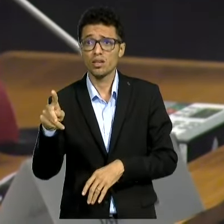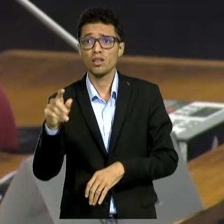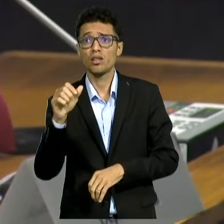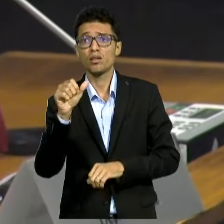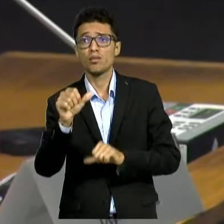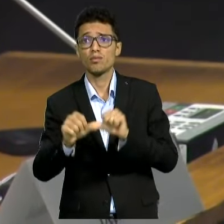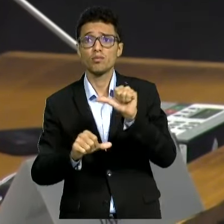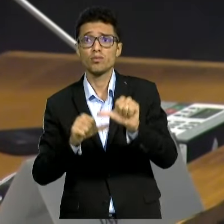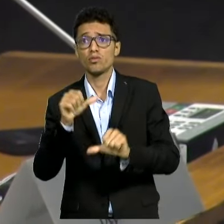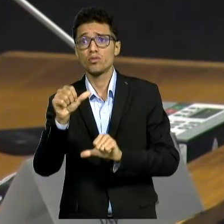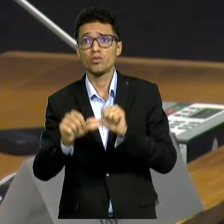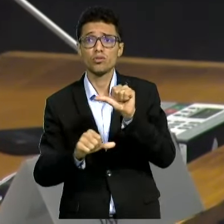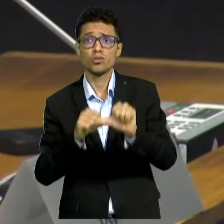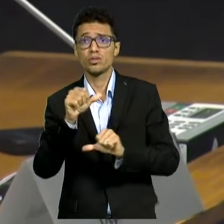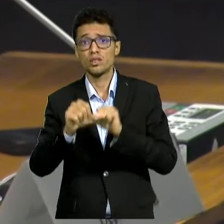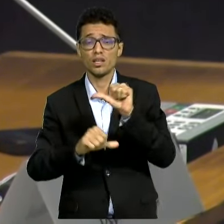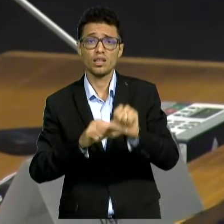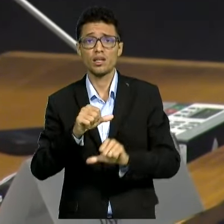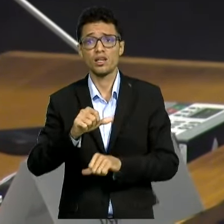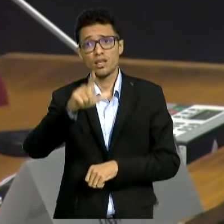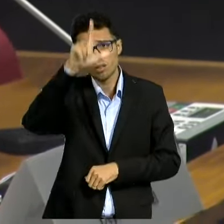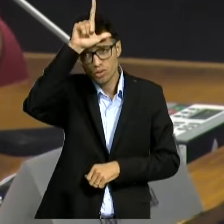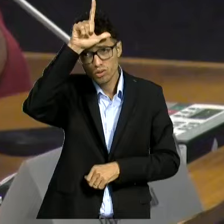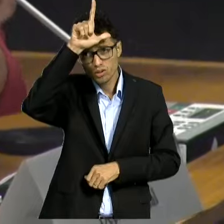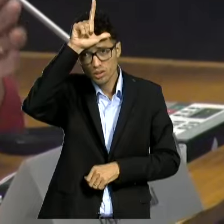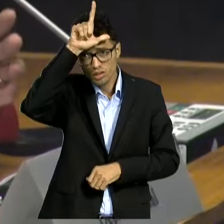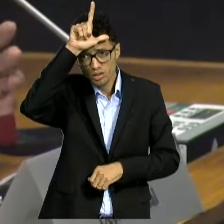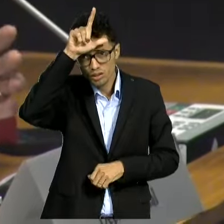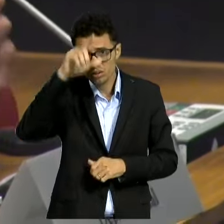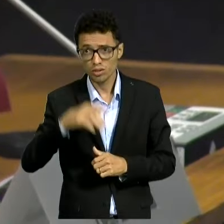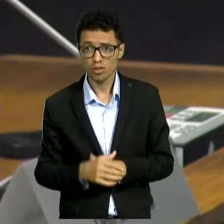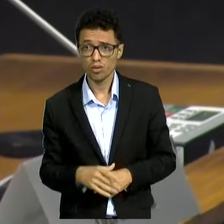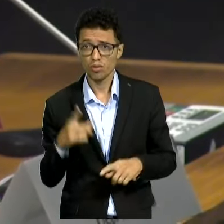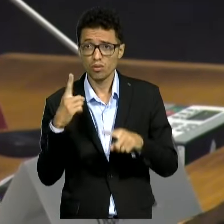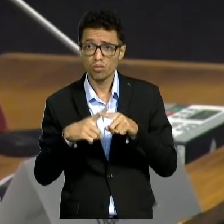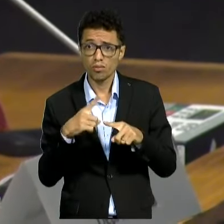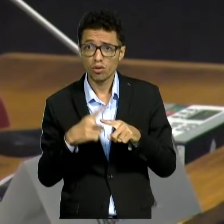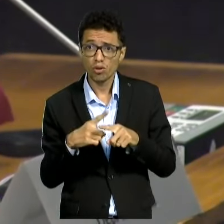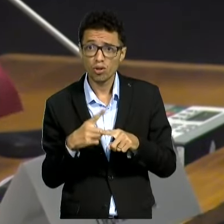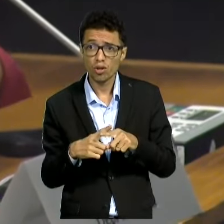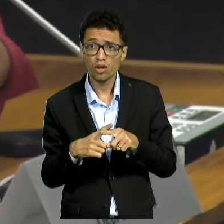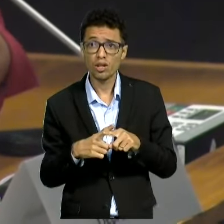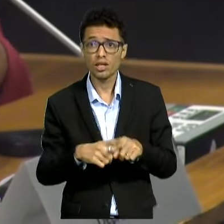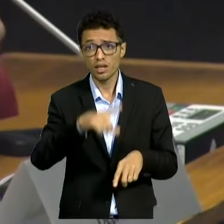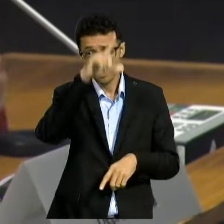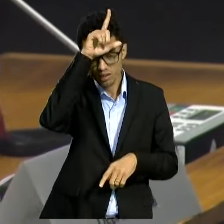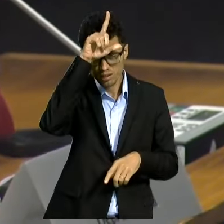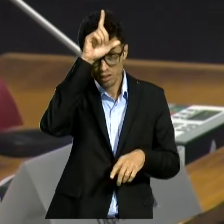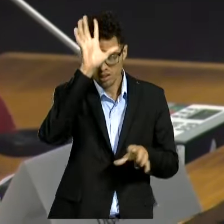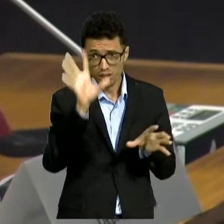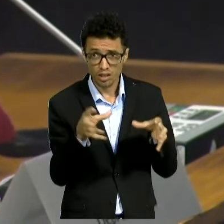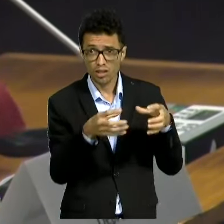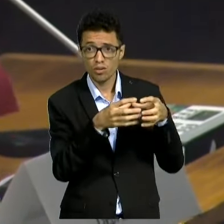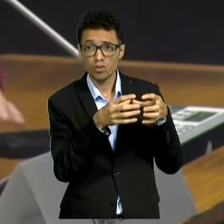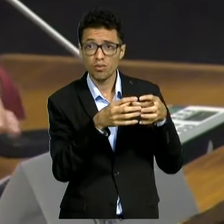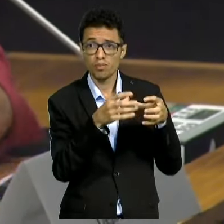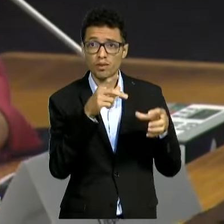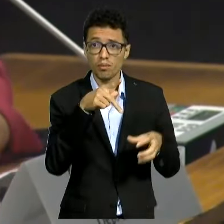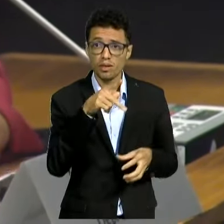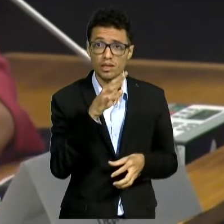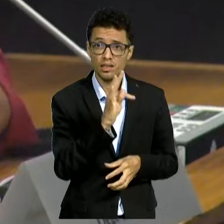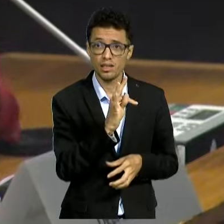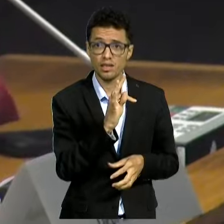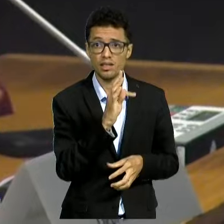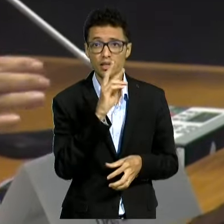porque a direção é toda a cúpula do PCdoB e do PT. Eu agradeço a parte do PCdoB e do PT que está